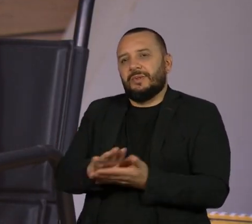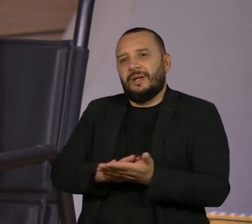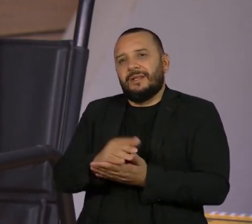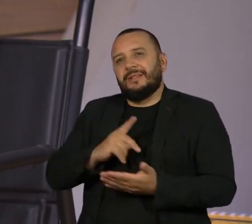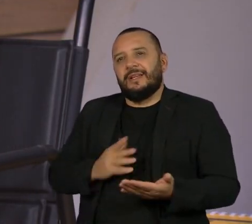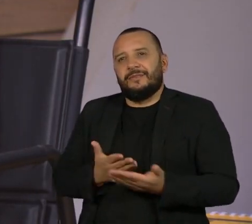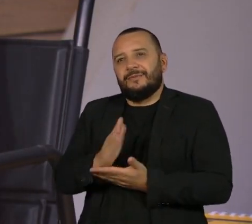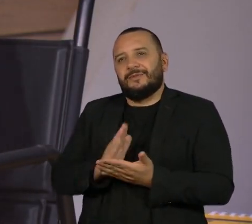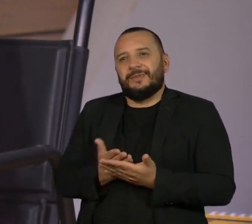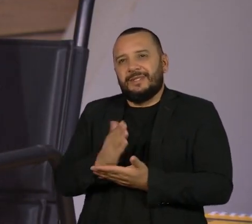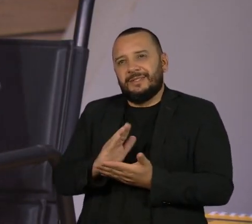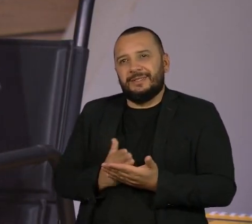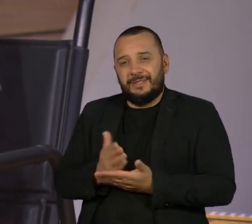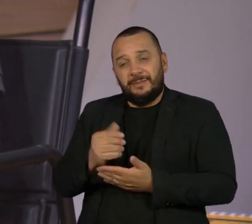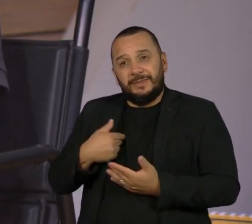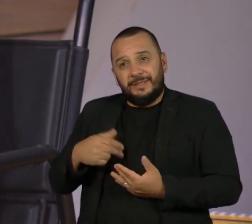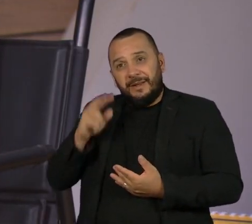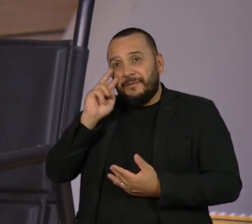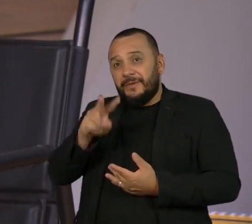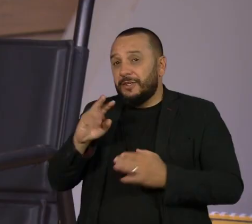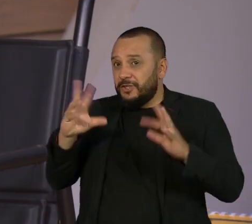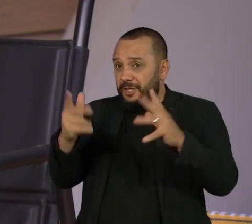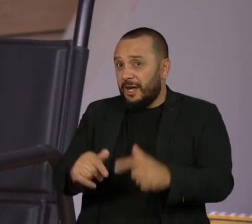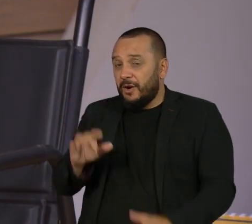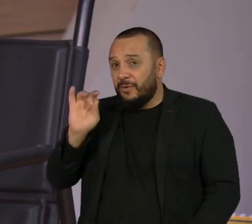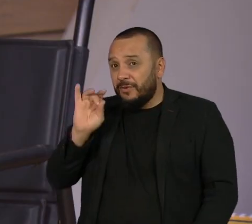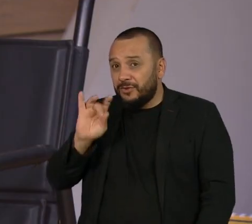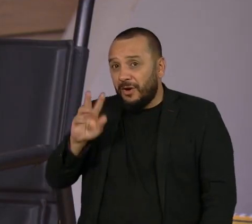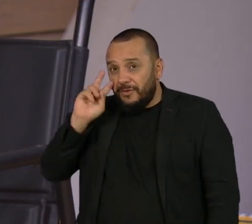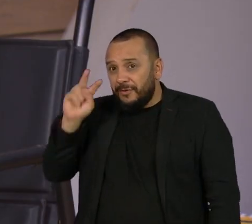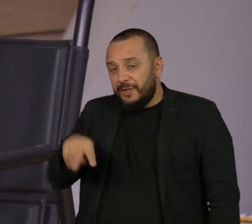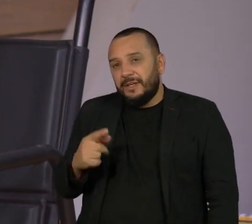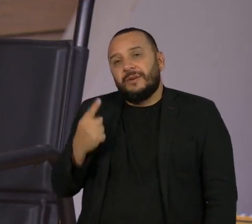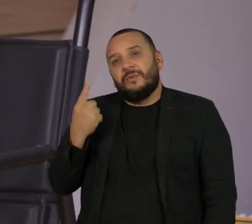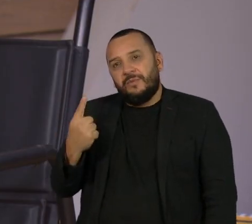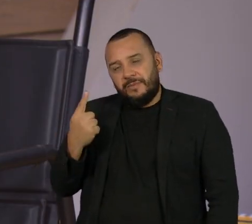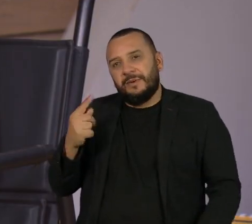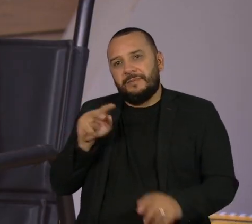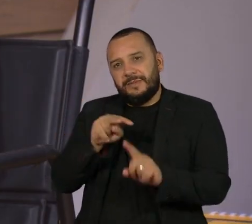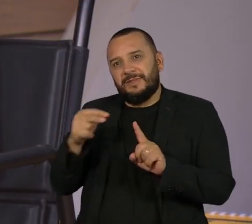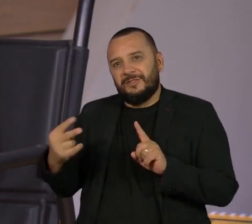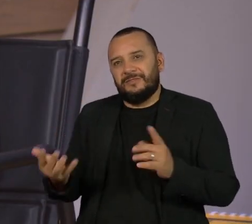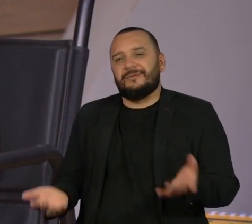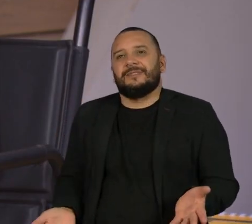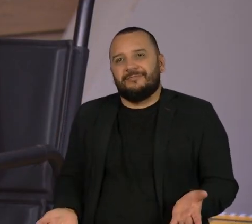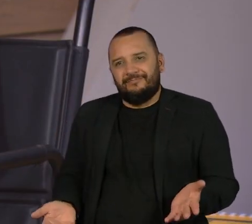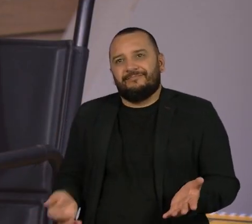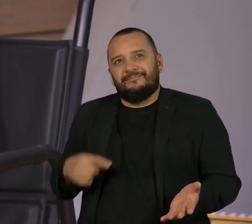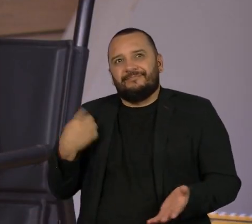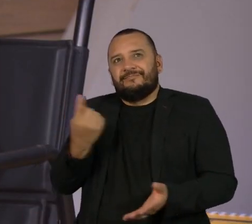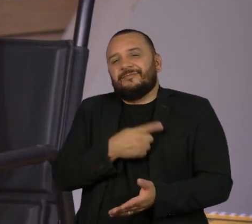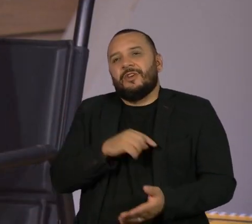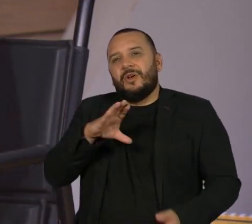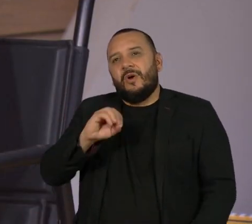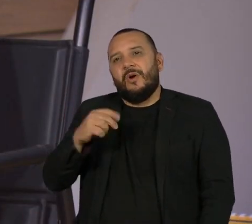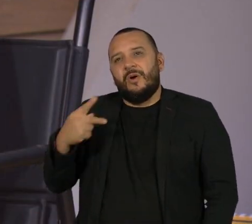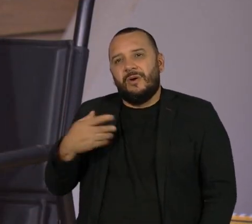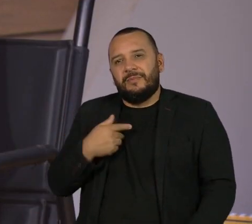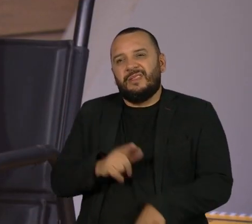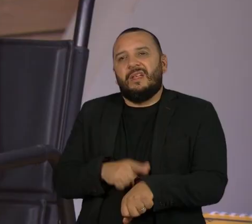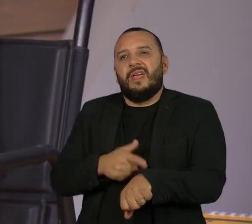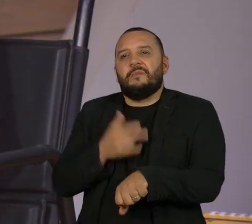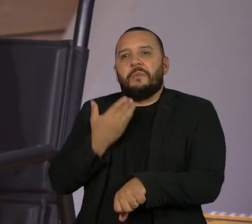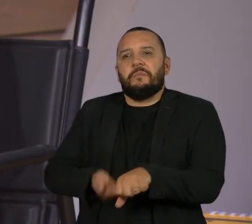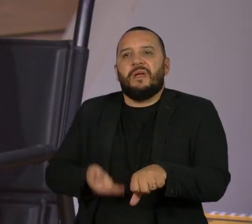frustração. Mas você tem que olhar o todo. Se for olhar só por uma lente, a gente acaba vendo a COP como uma perda de